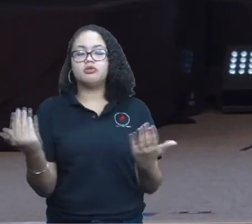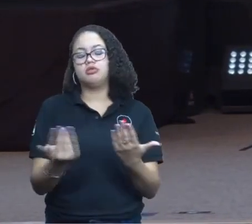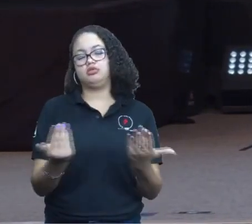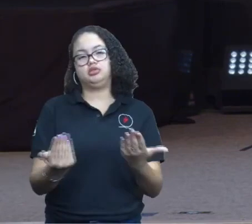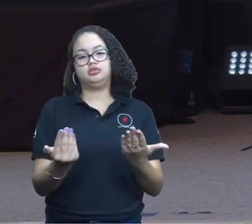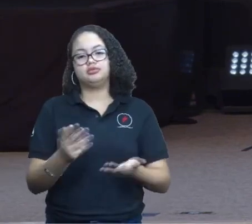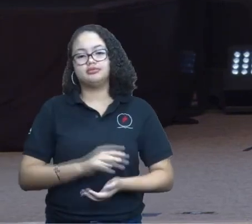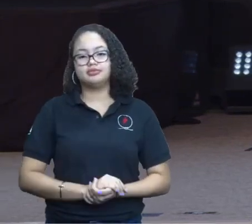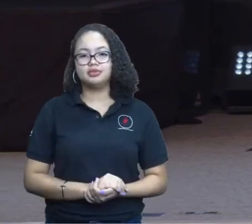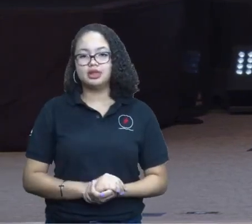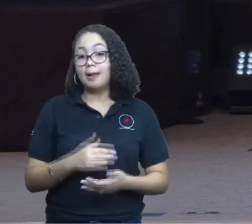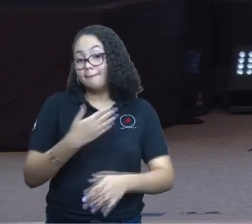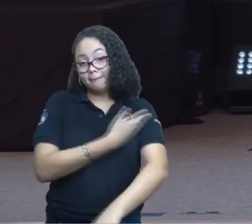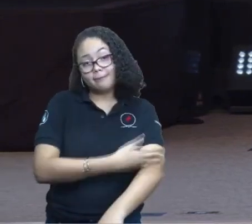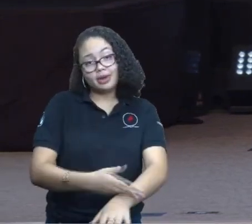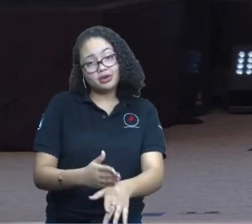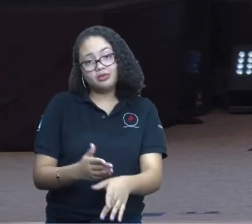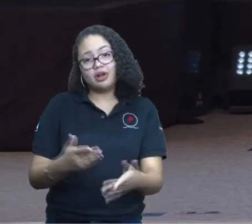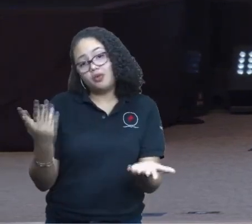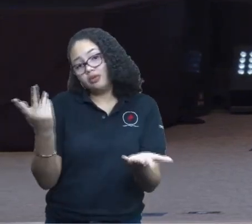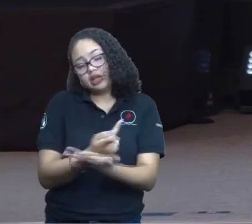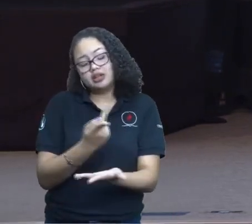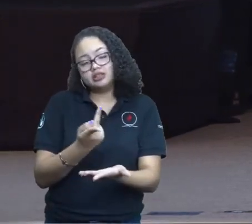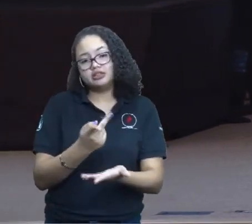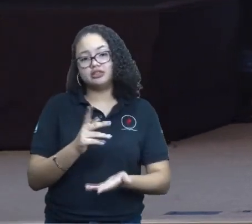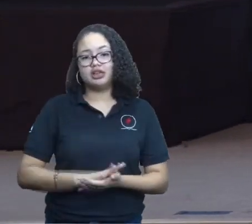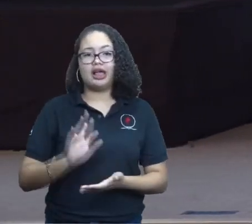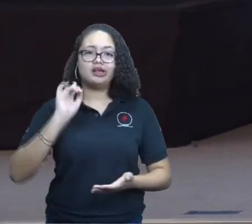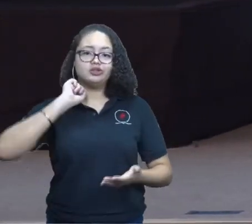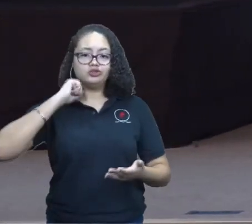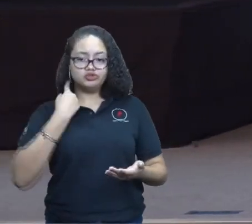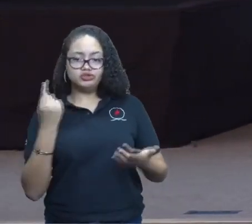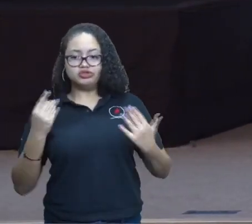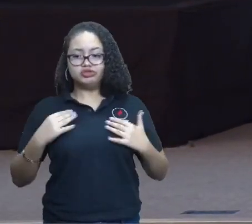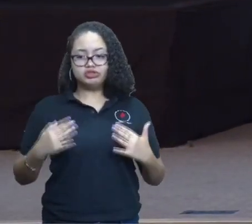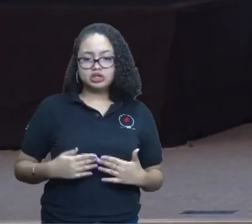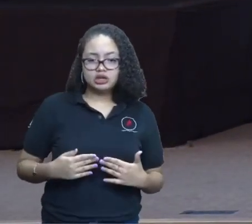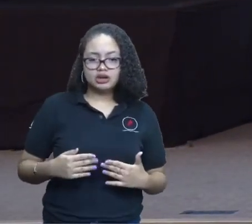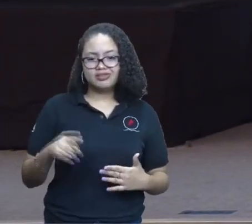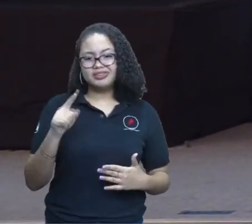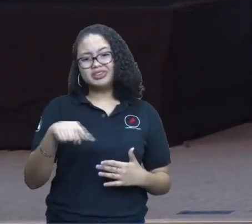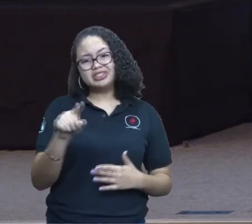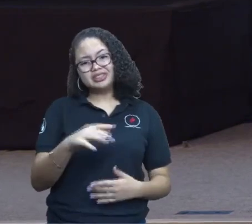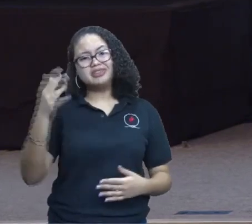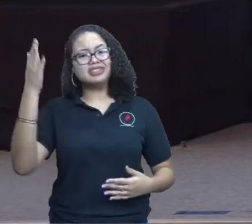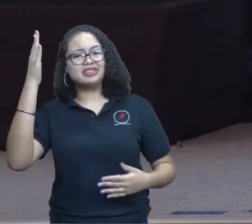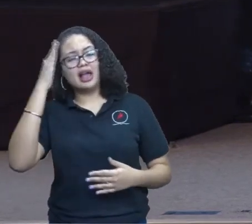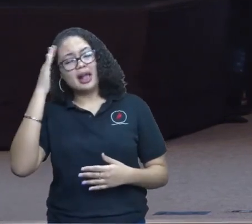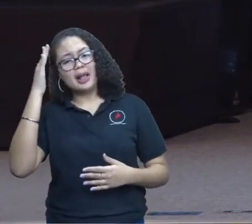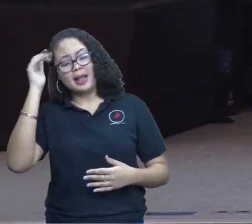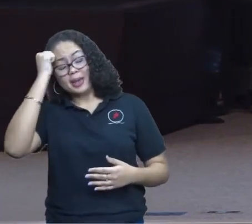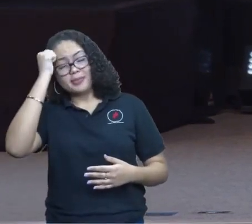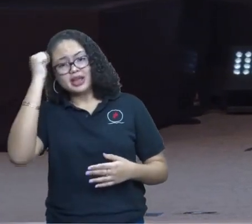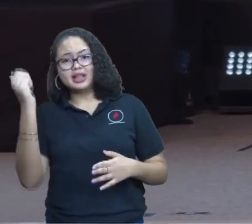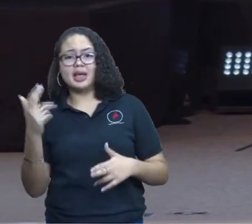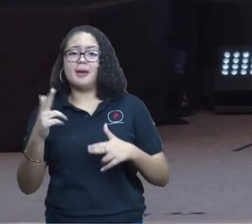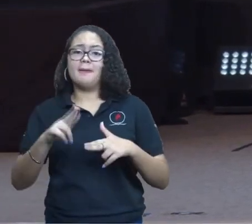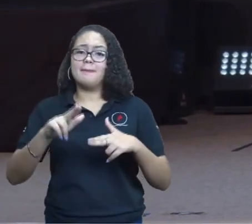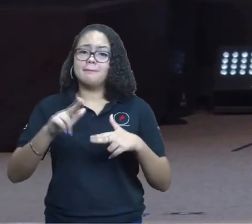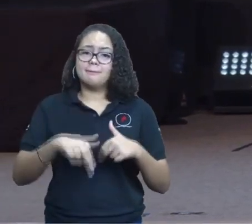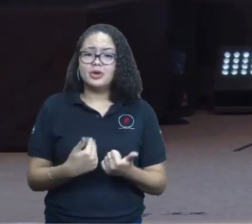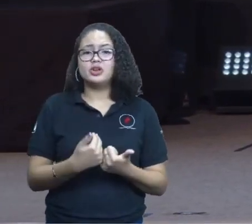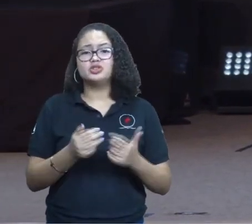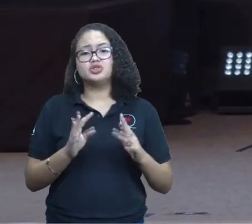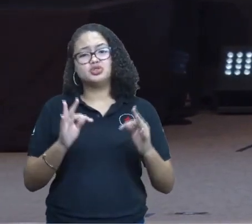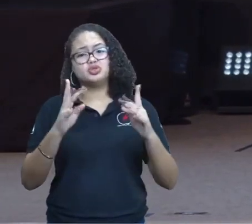é assim aí porque caiu uma sujeirinha você vai se arrepender por tudo de bom que o vestido